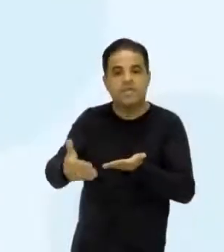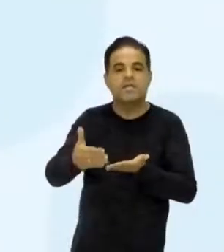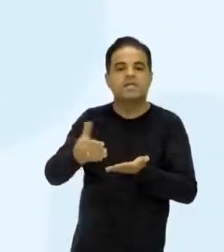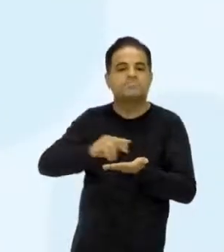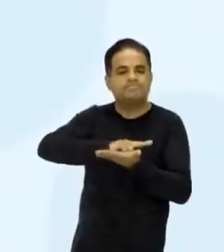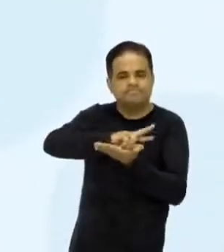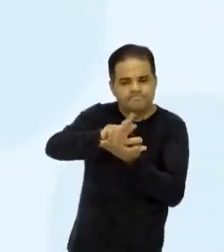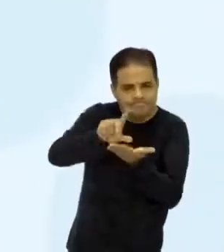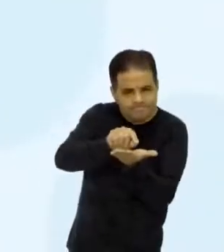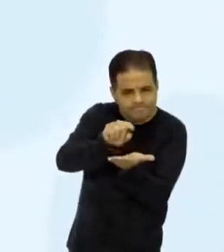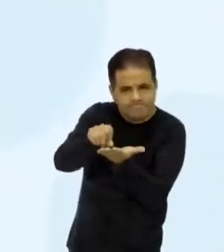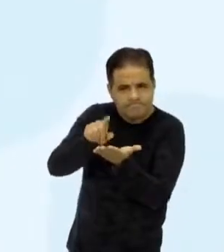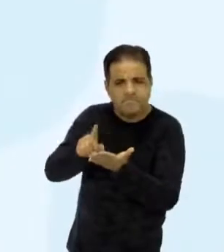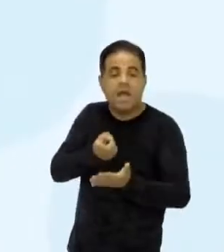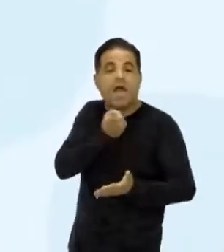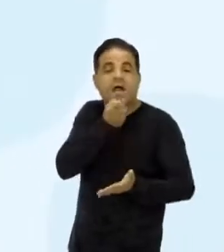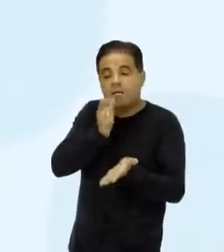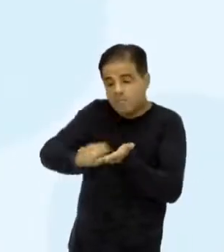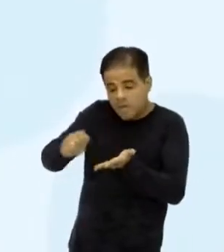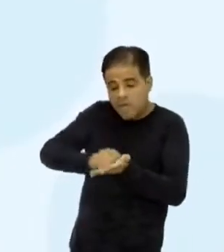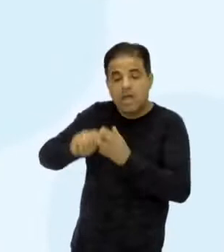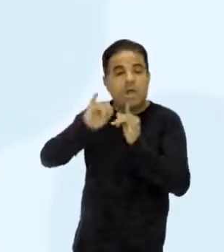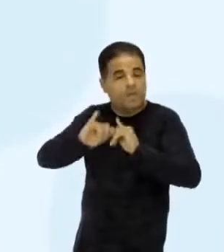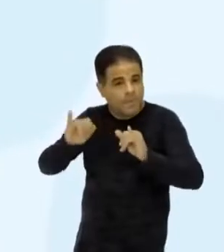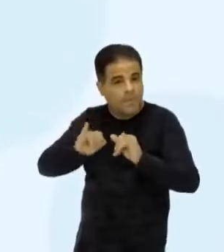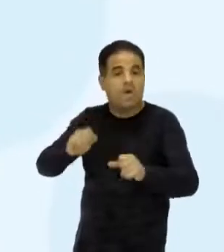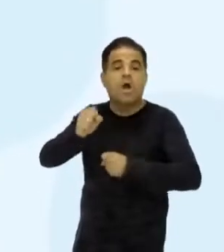Espécies. E aí esse livro ele foi publicado em